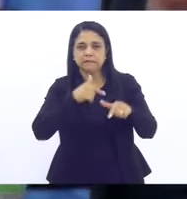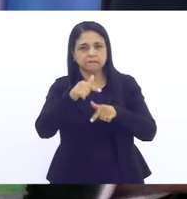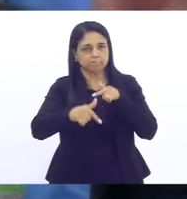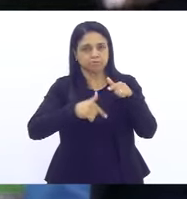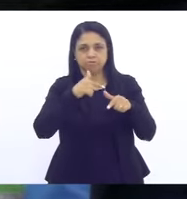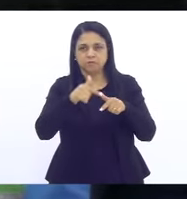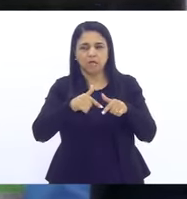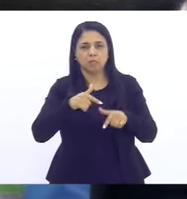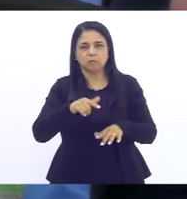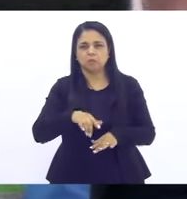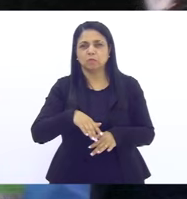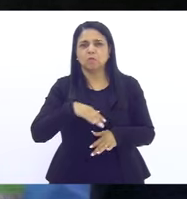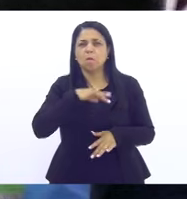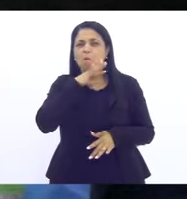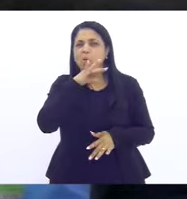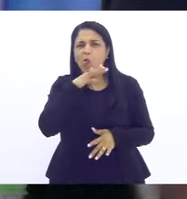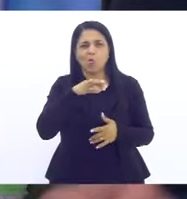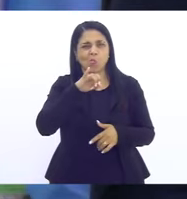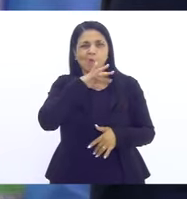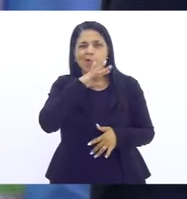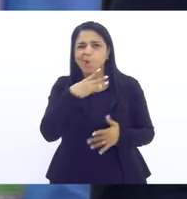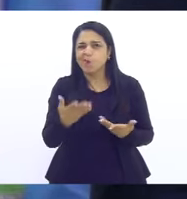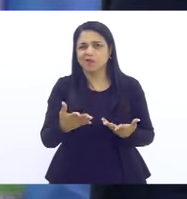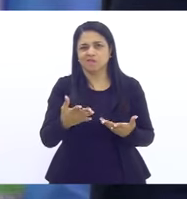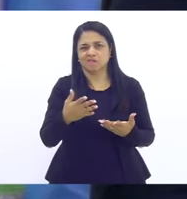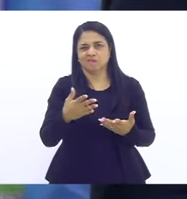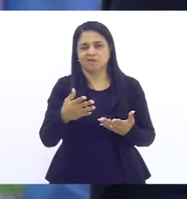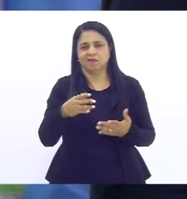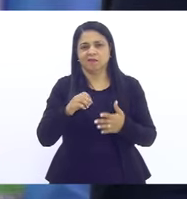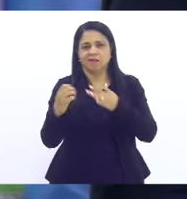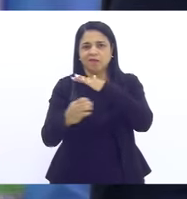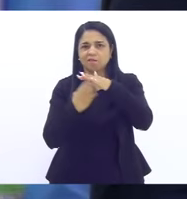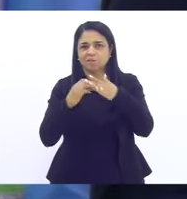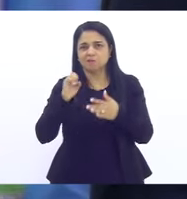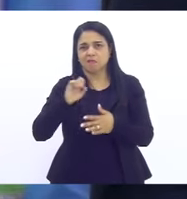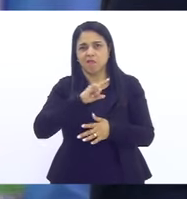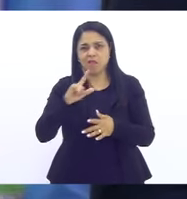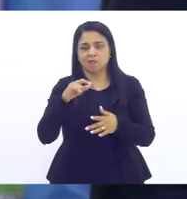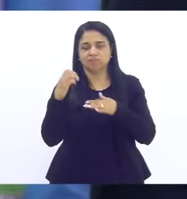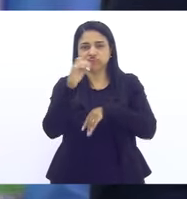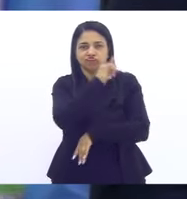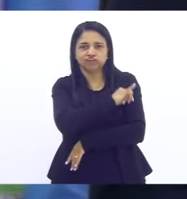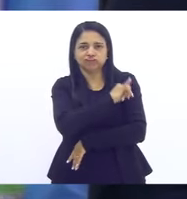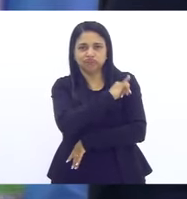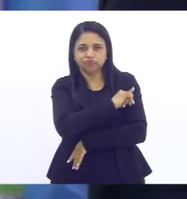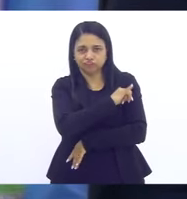porco, lambão, que a Enel presta no Estado do Rio de Janeiro. E aí,